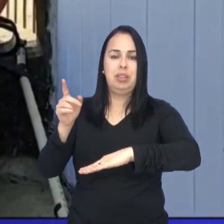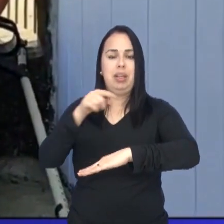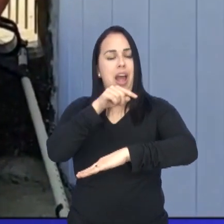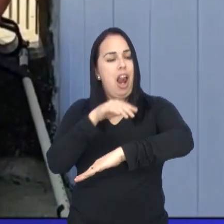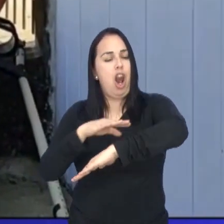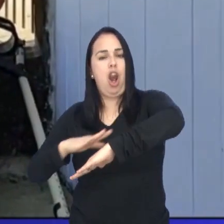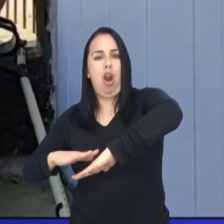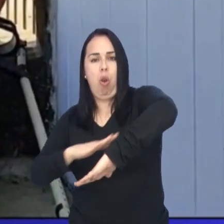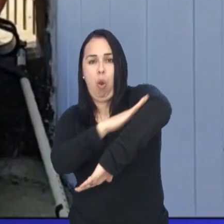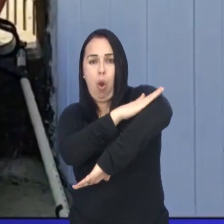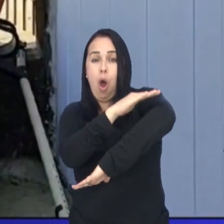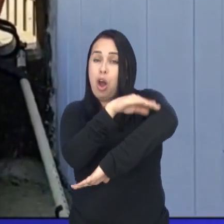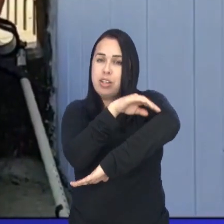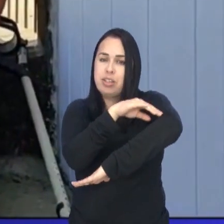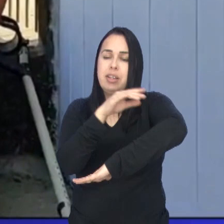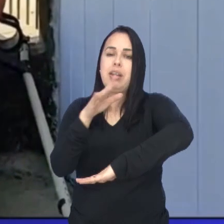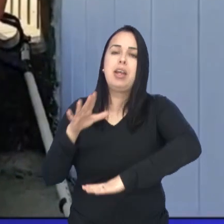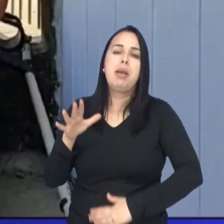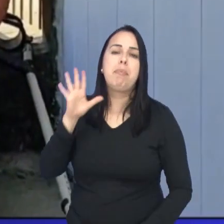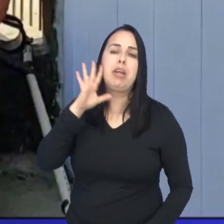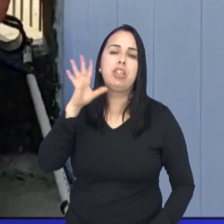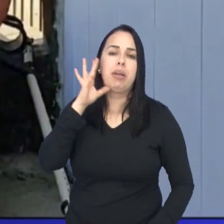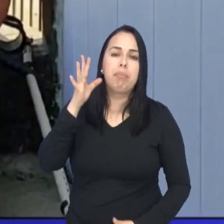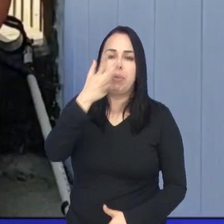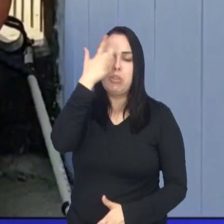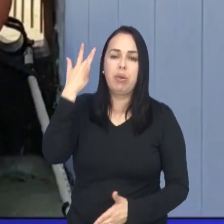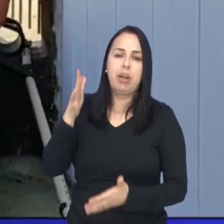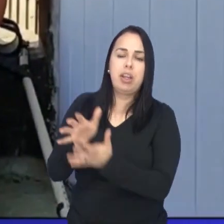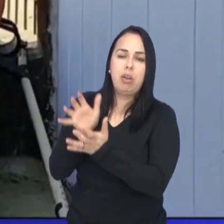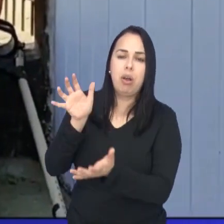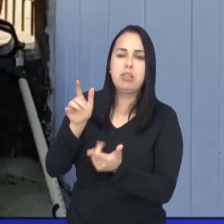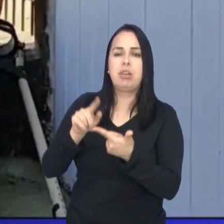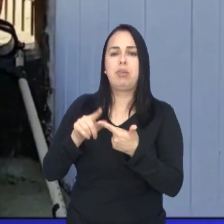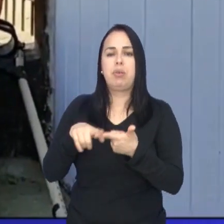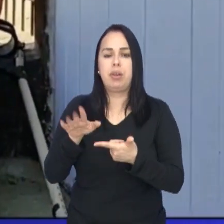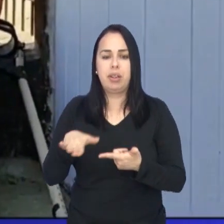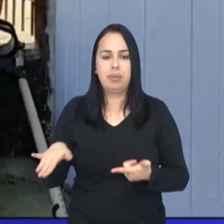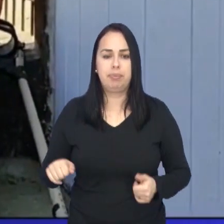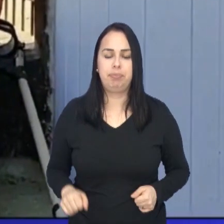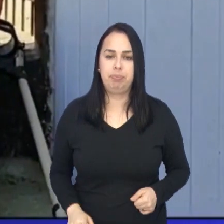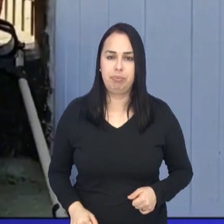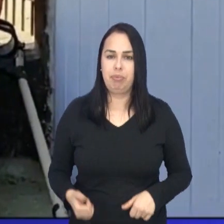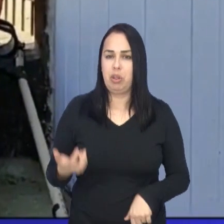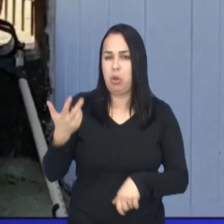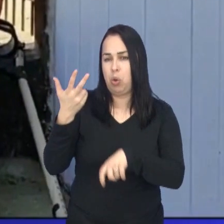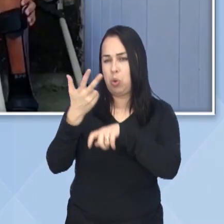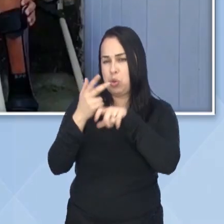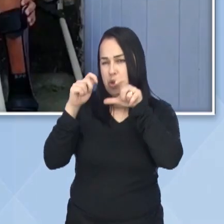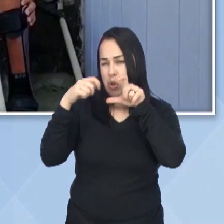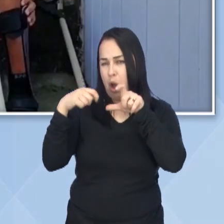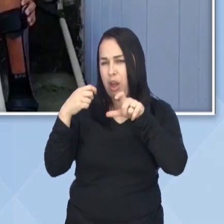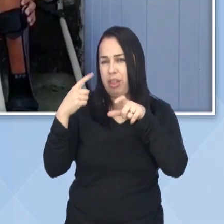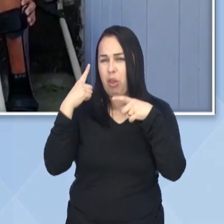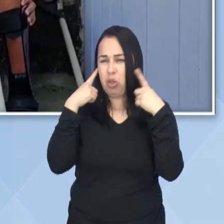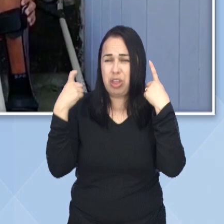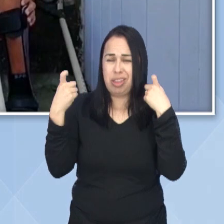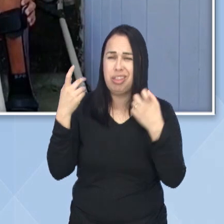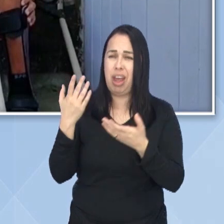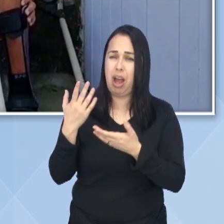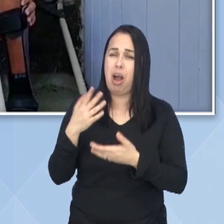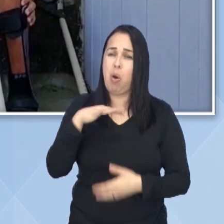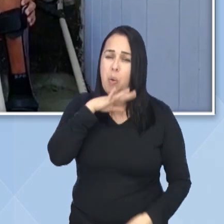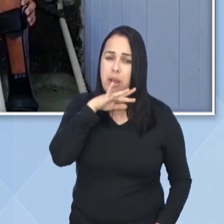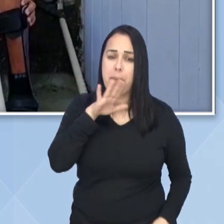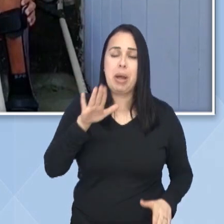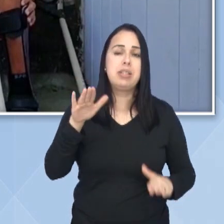mesmo. Tanto mesmo que a pessoa idosa, né? Com criança e tudo, né? Tá muito ruim o som, mas é o seguinte. Ele